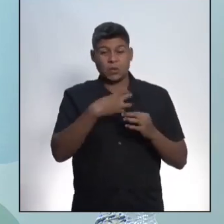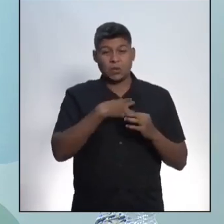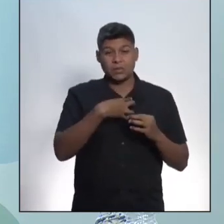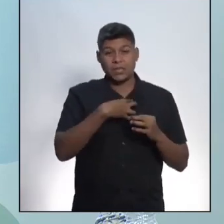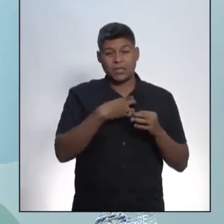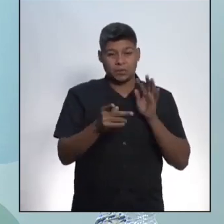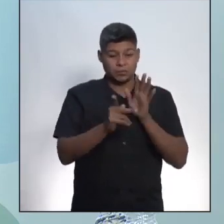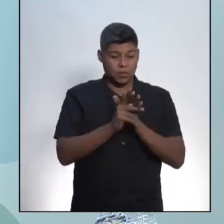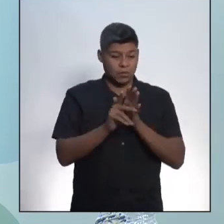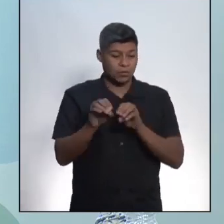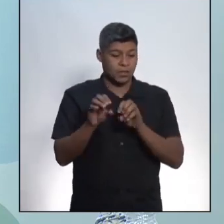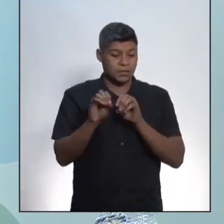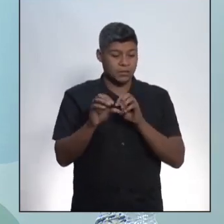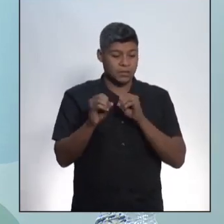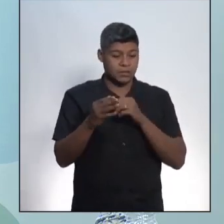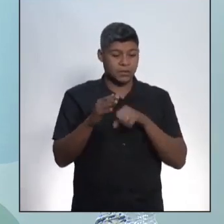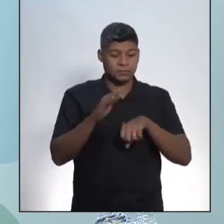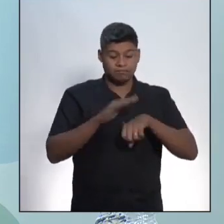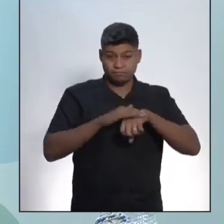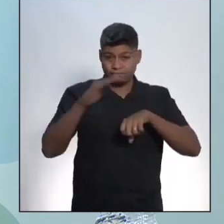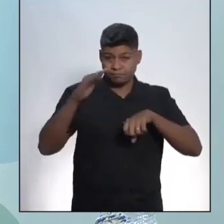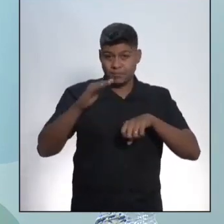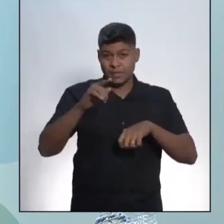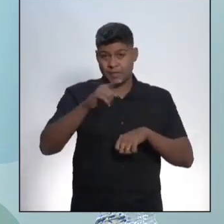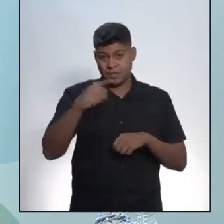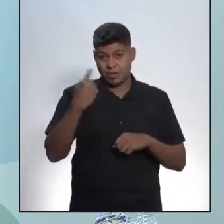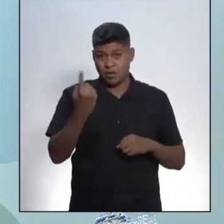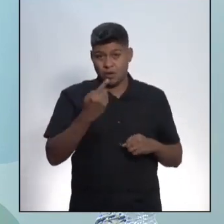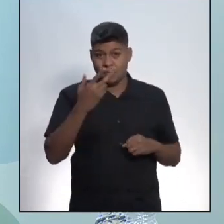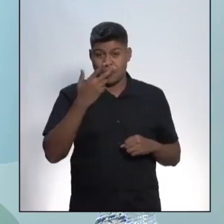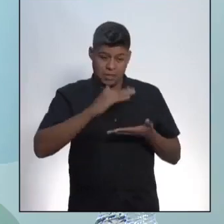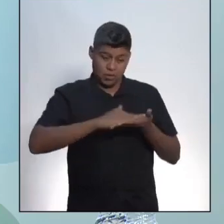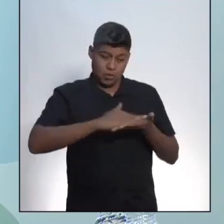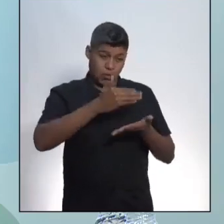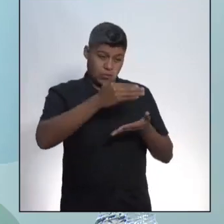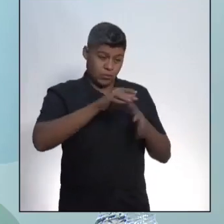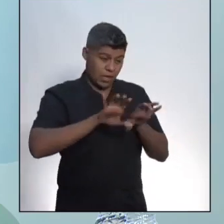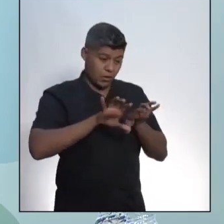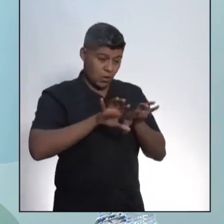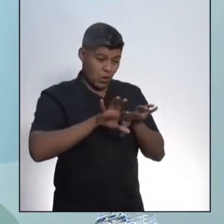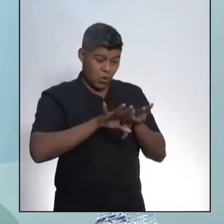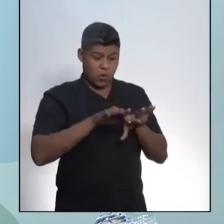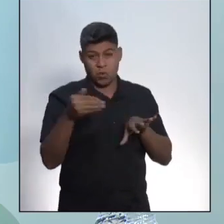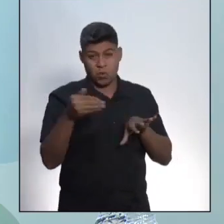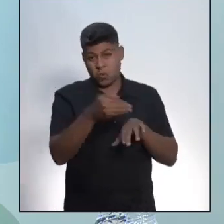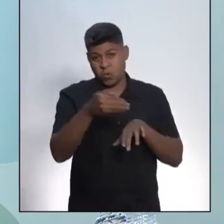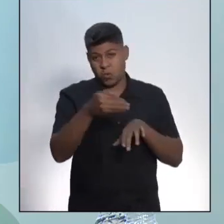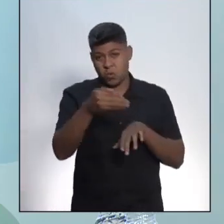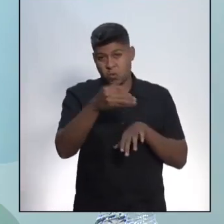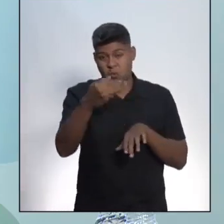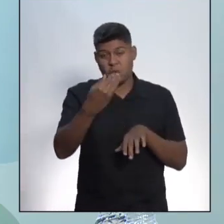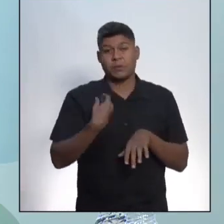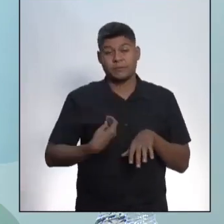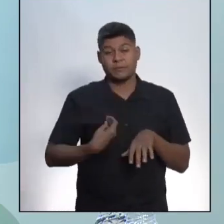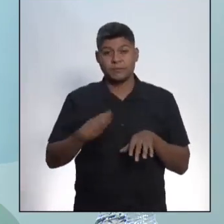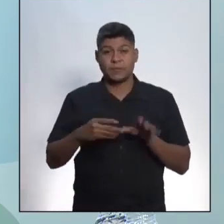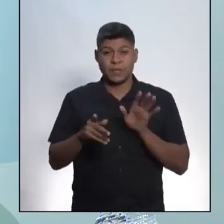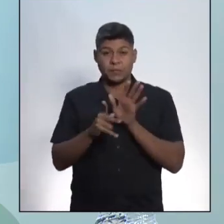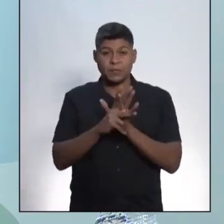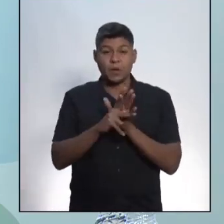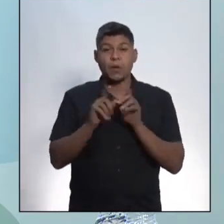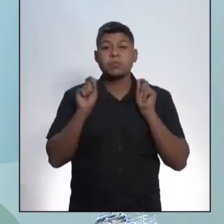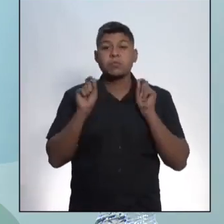recorte de educação, a maioria de nós imagina um computador, imagina que é acesso e domínio ali dessas